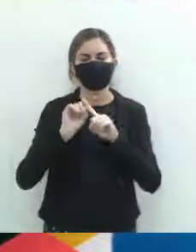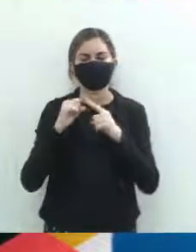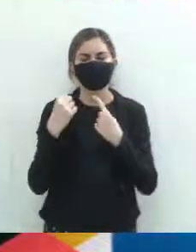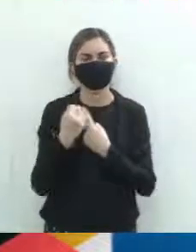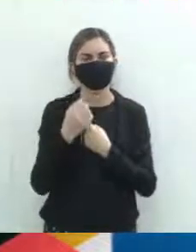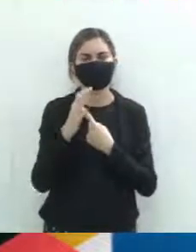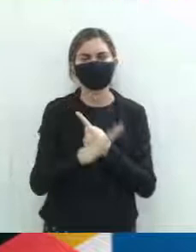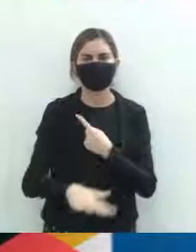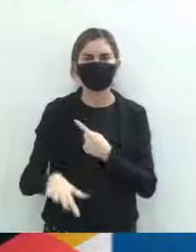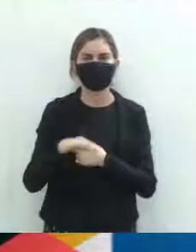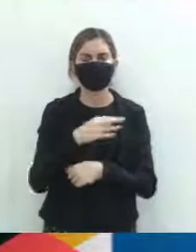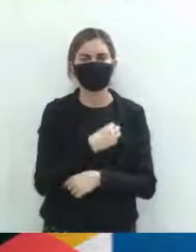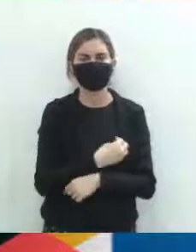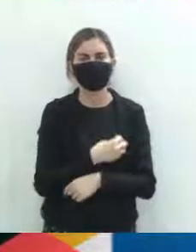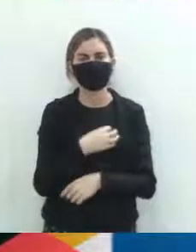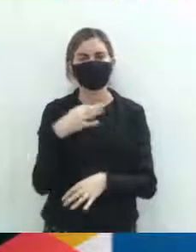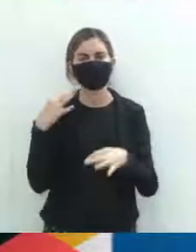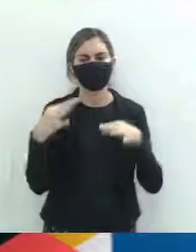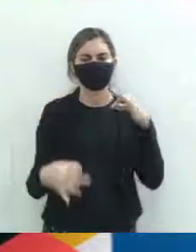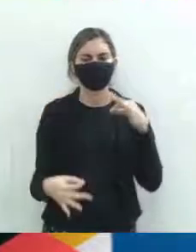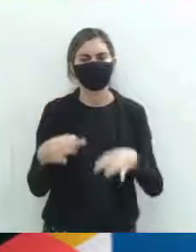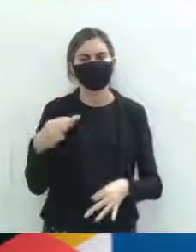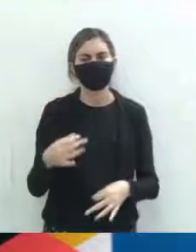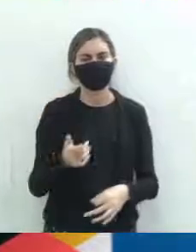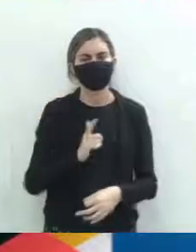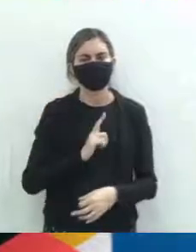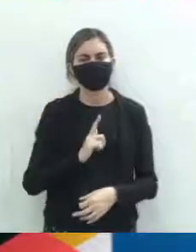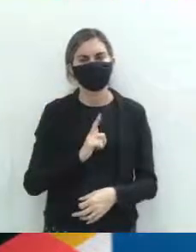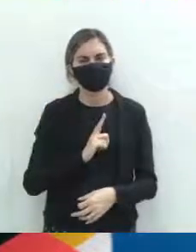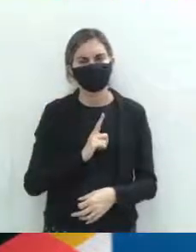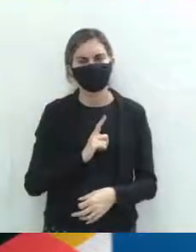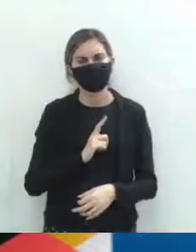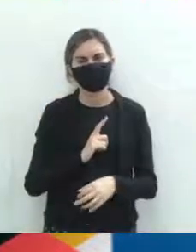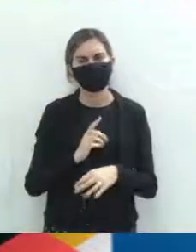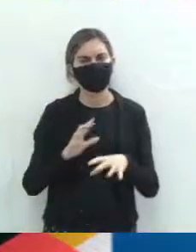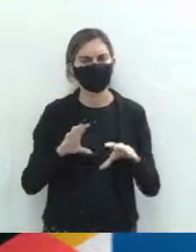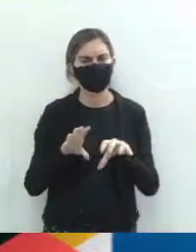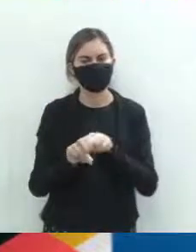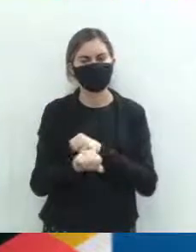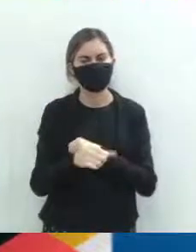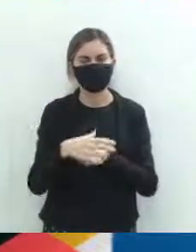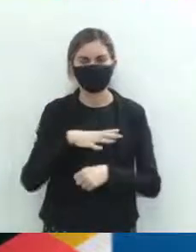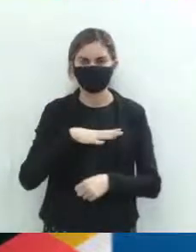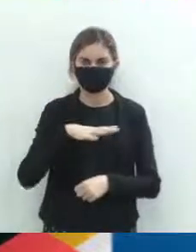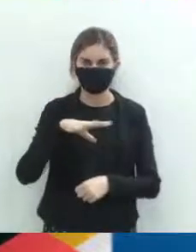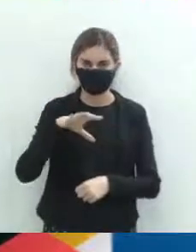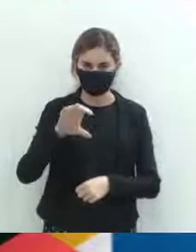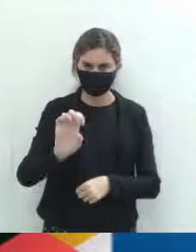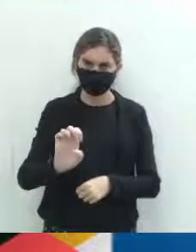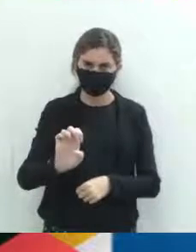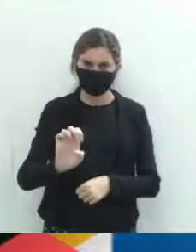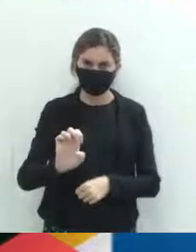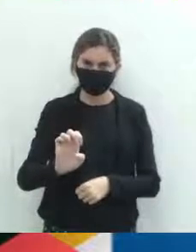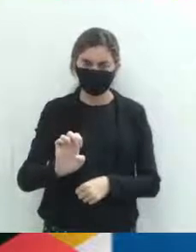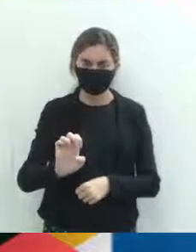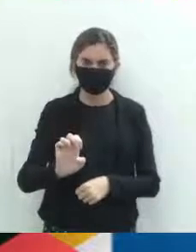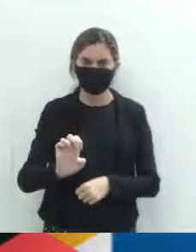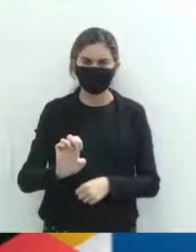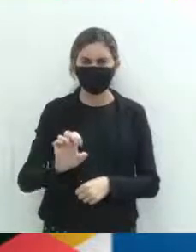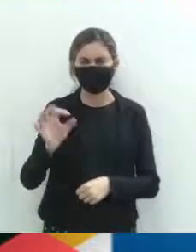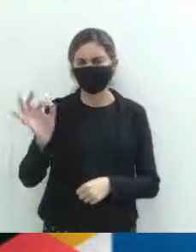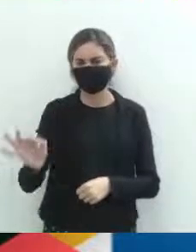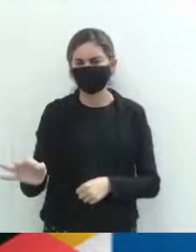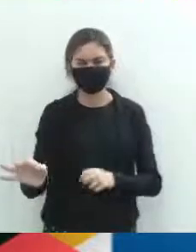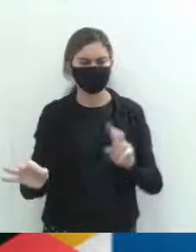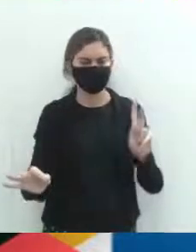sociedade a viver em justiça, a ter a formação ética. Olha aí onde entra a questão da ética, do certo